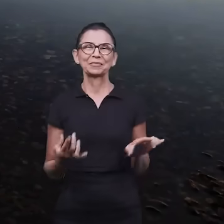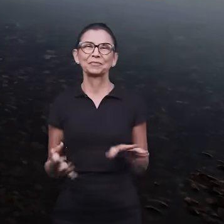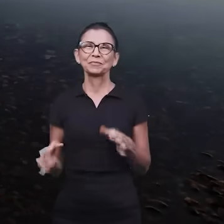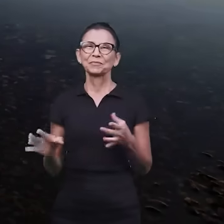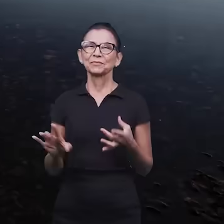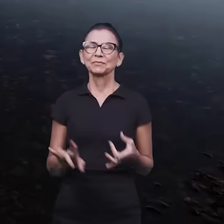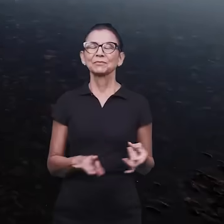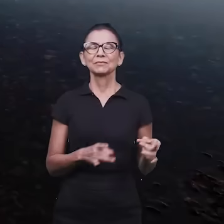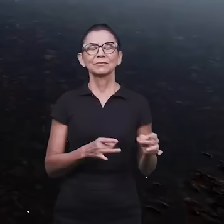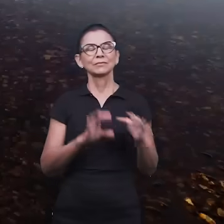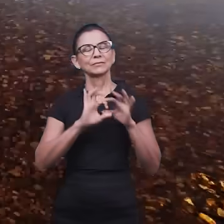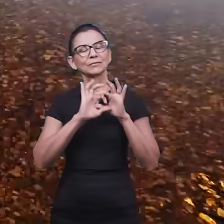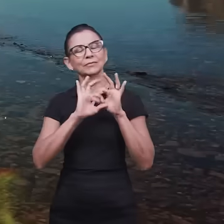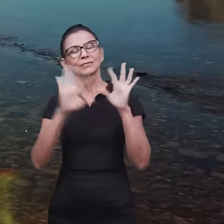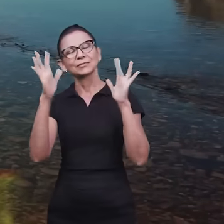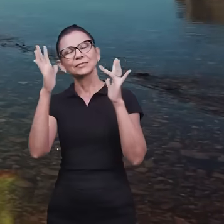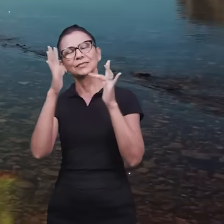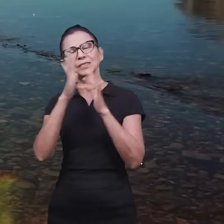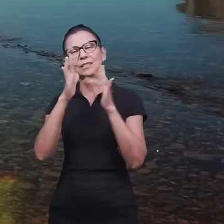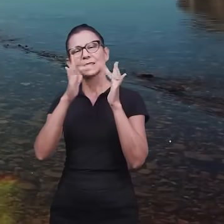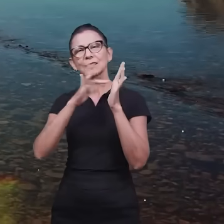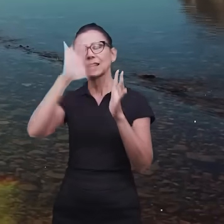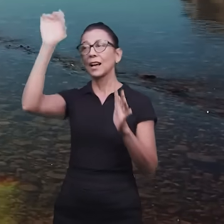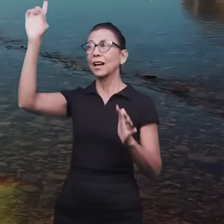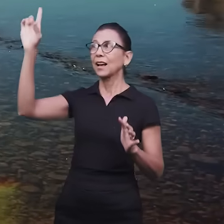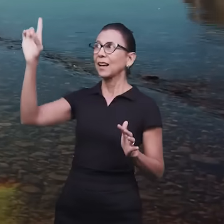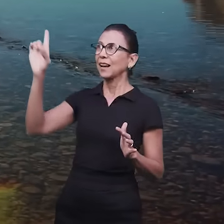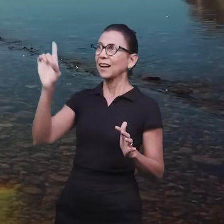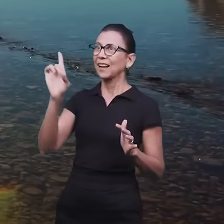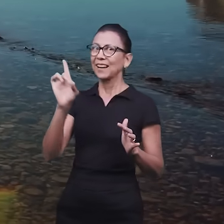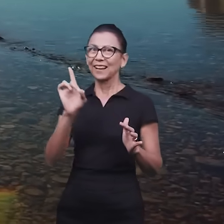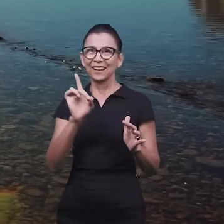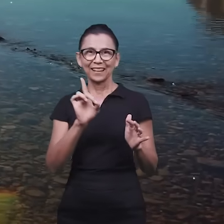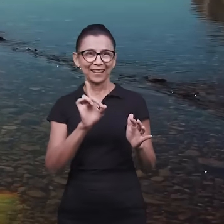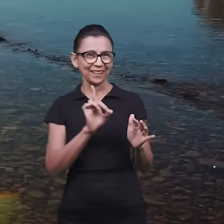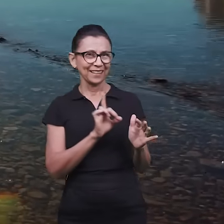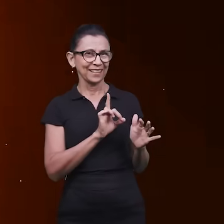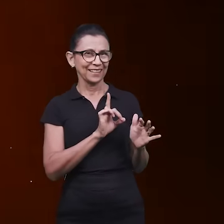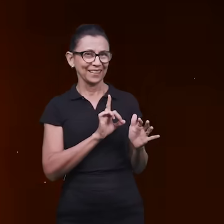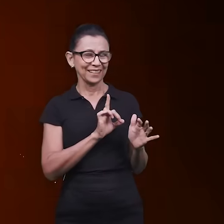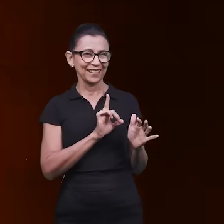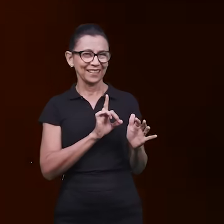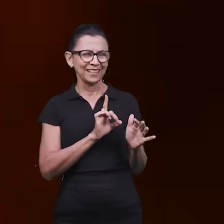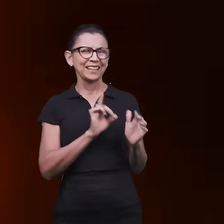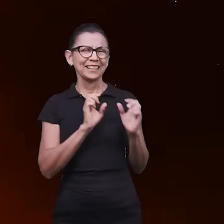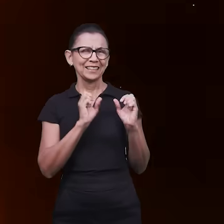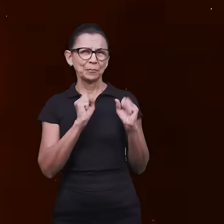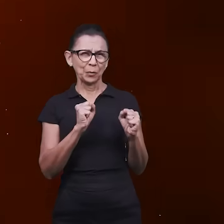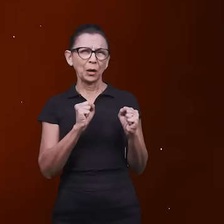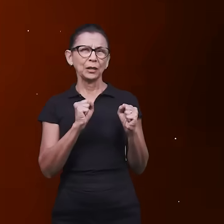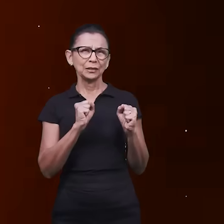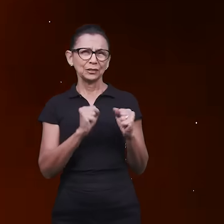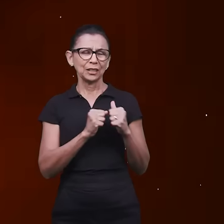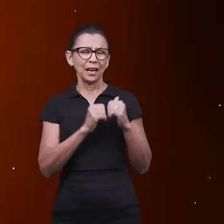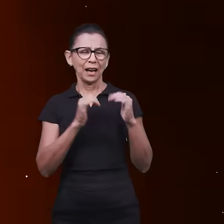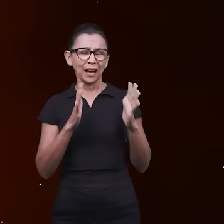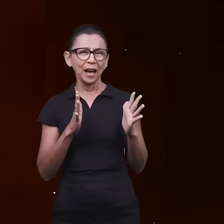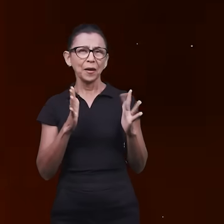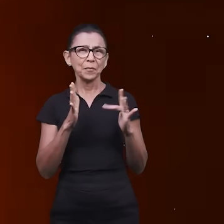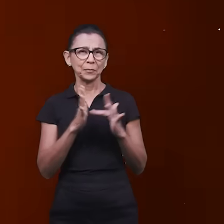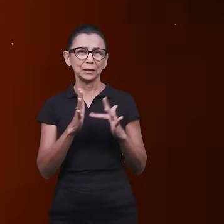raiar. Deixa a luz do céu e do céu entrar. Deixa o sol em ti